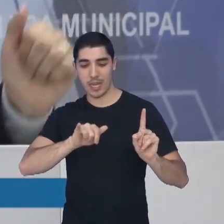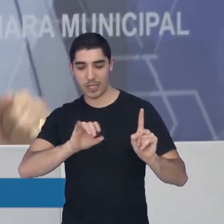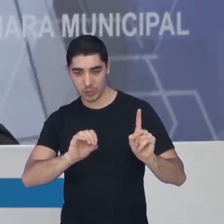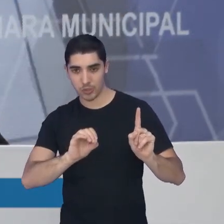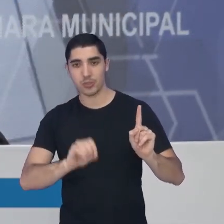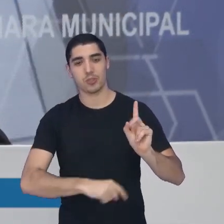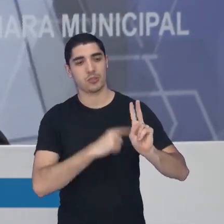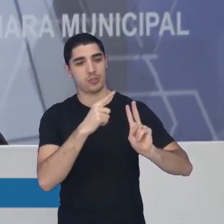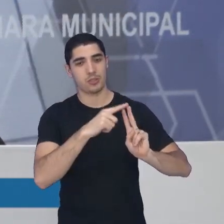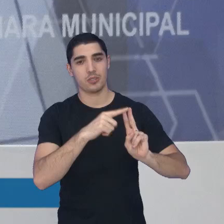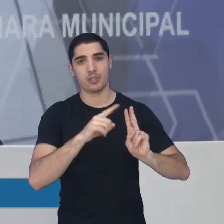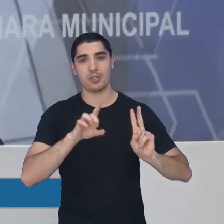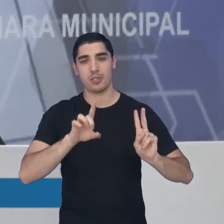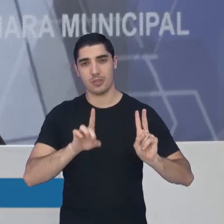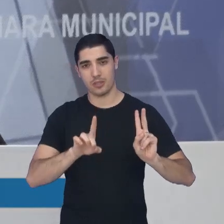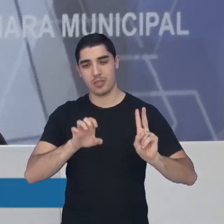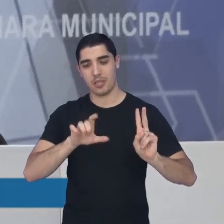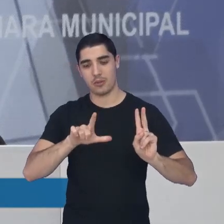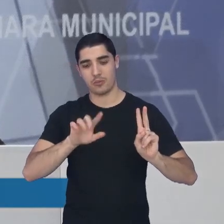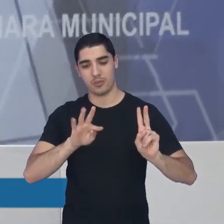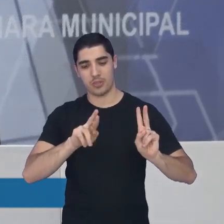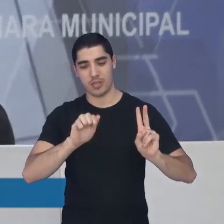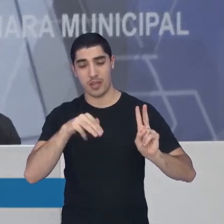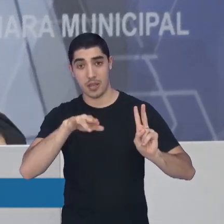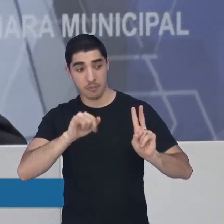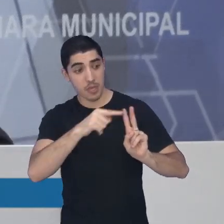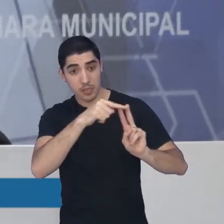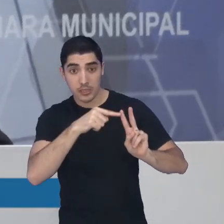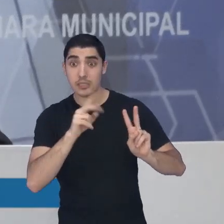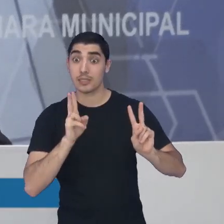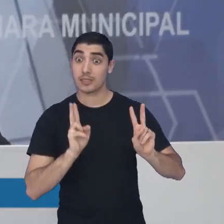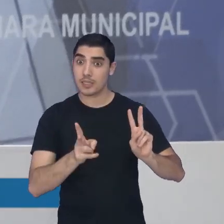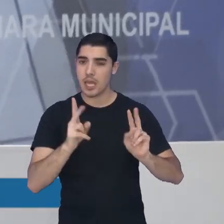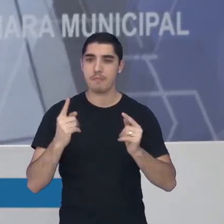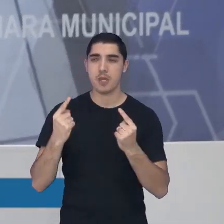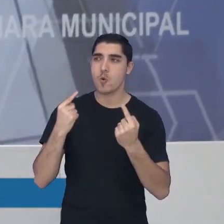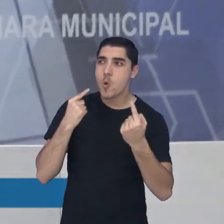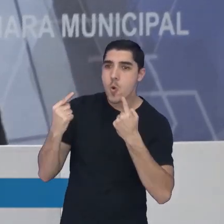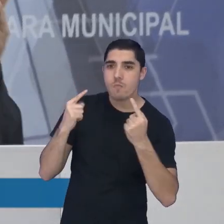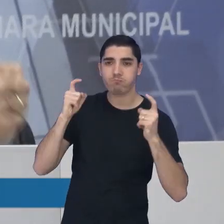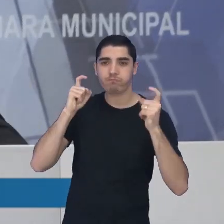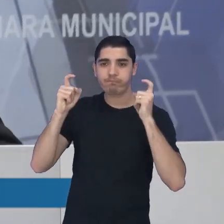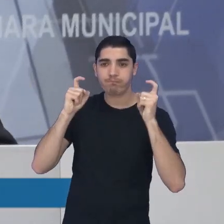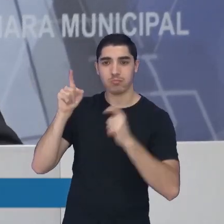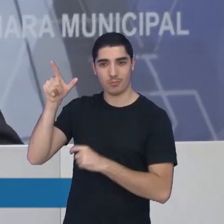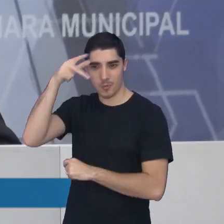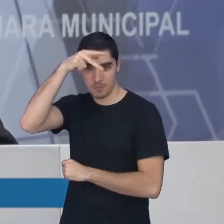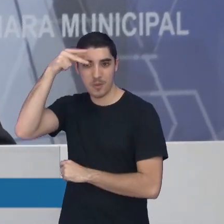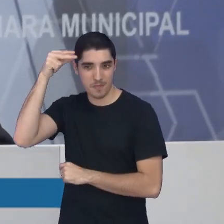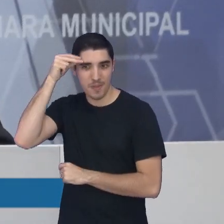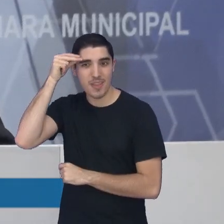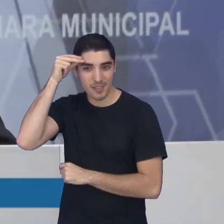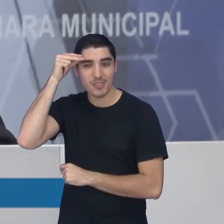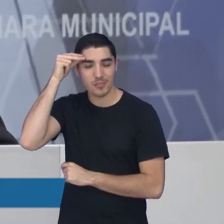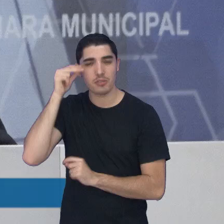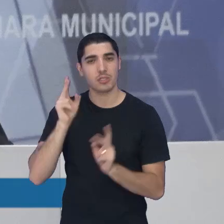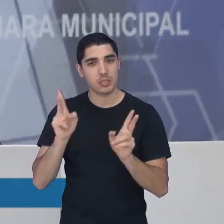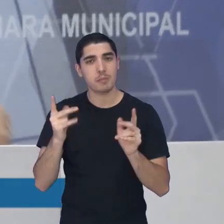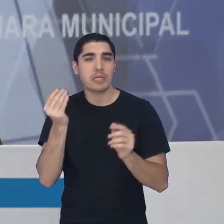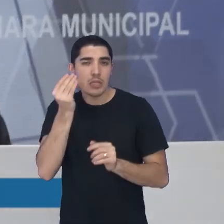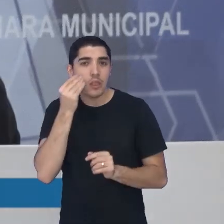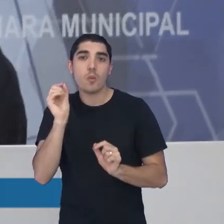professor Beltrame, né, sempre estão em contato com o prefeito, é um contato estreito para